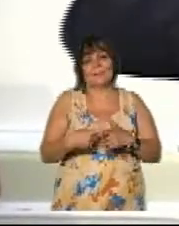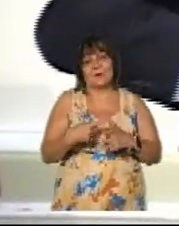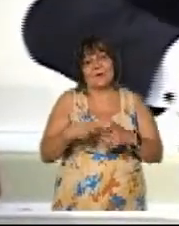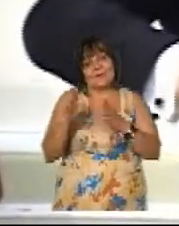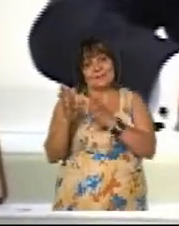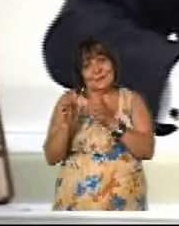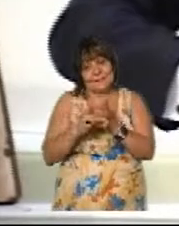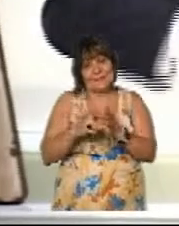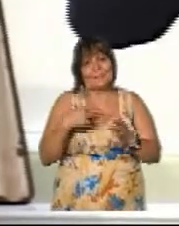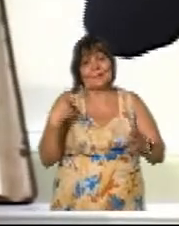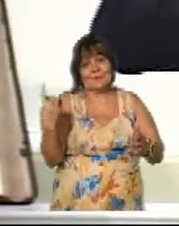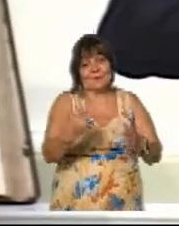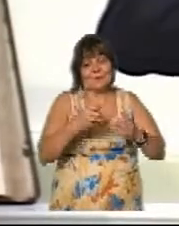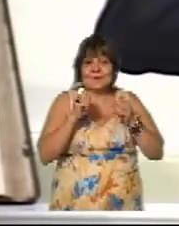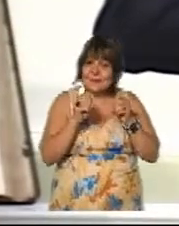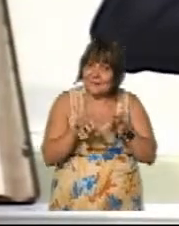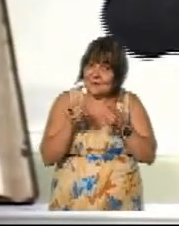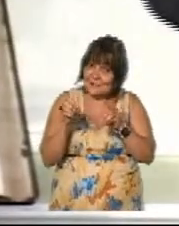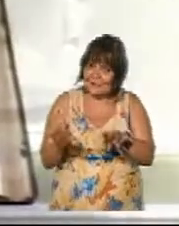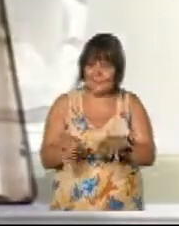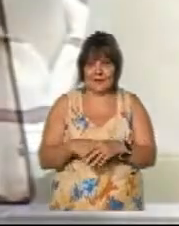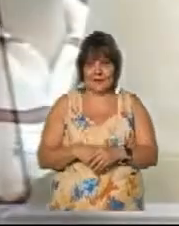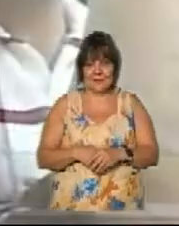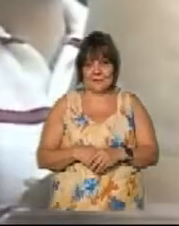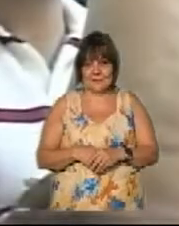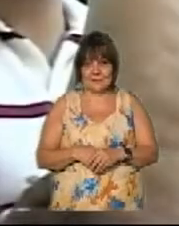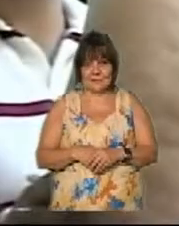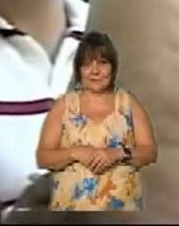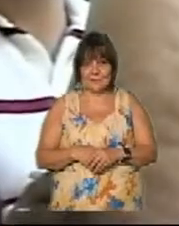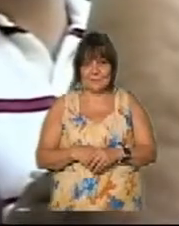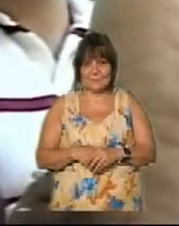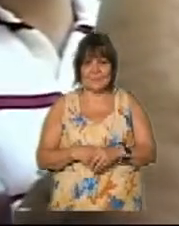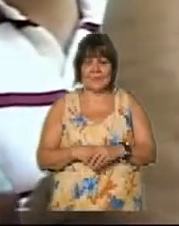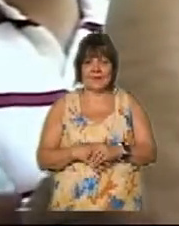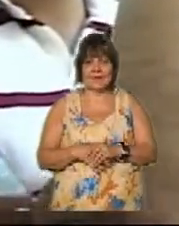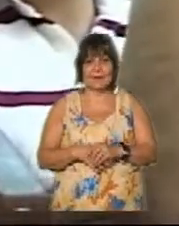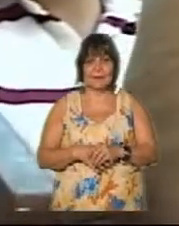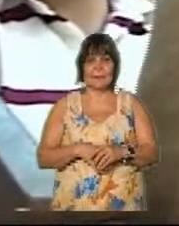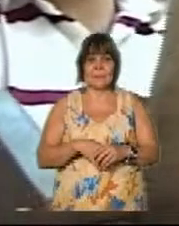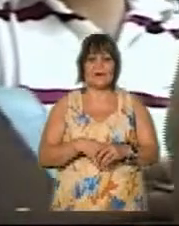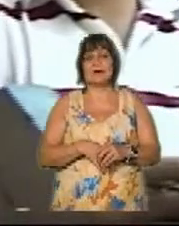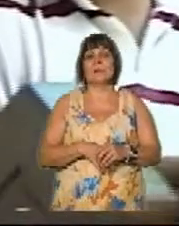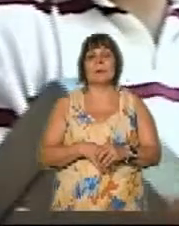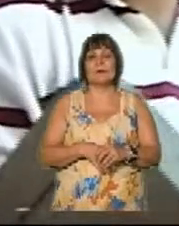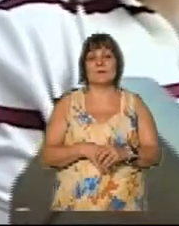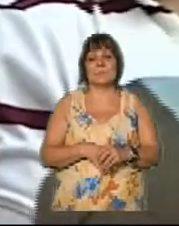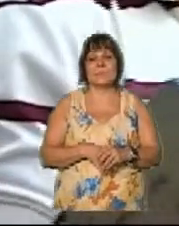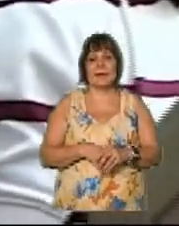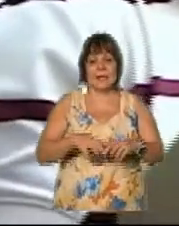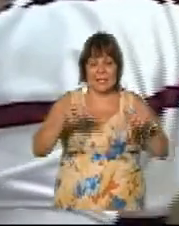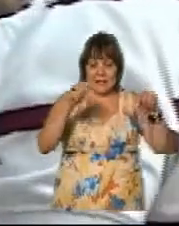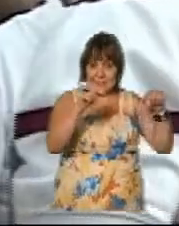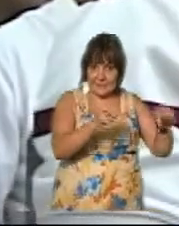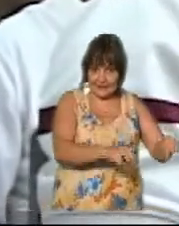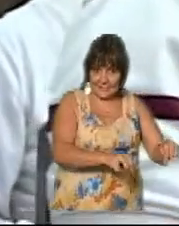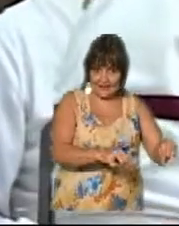nosso rabi, do nosso mestre. Você ouviu o bispo Daniel Oliveira dizendo: foi neste